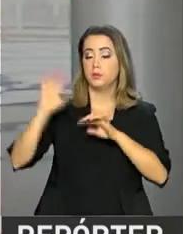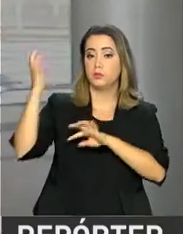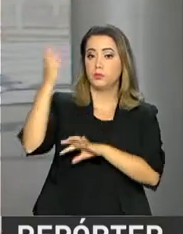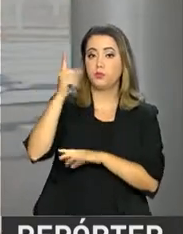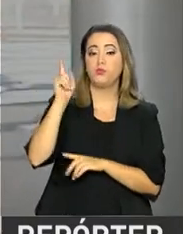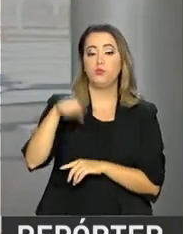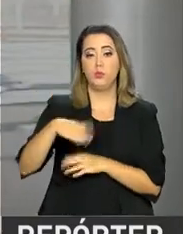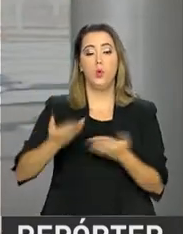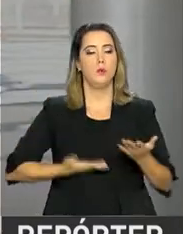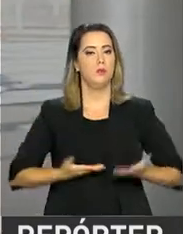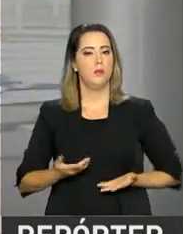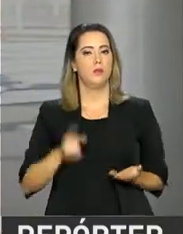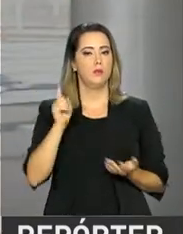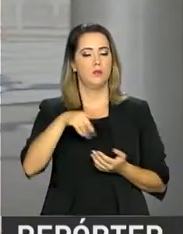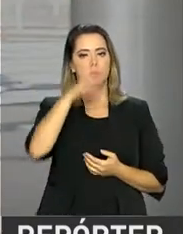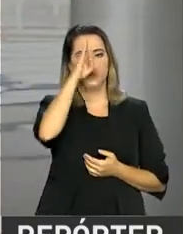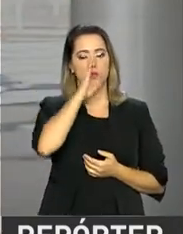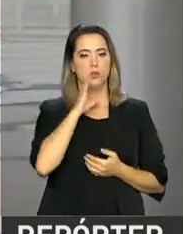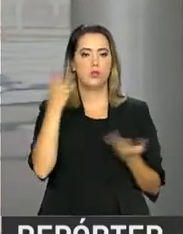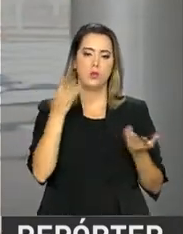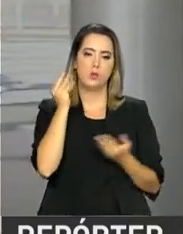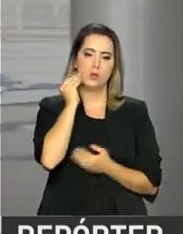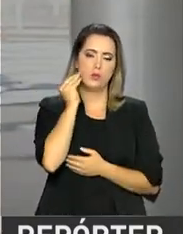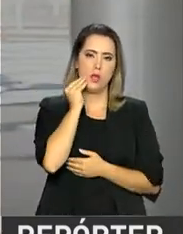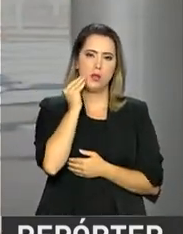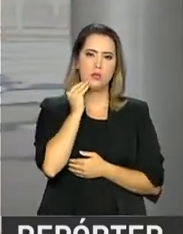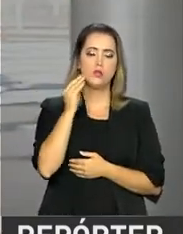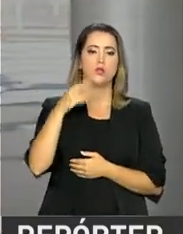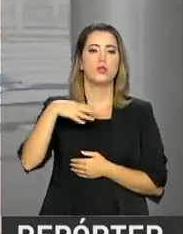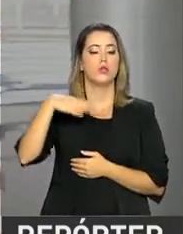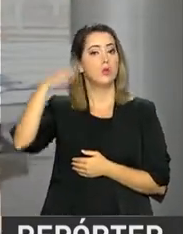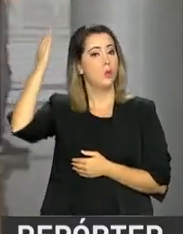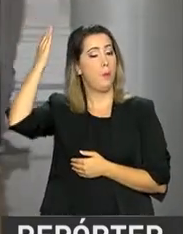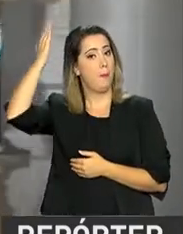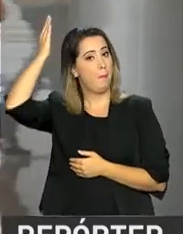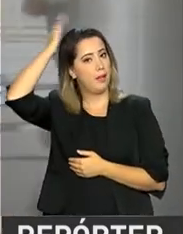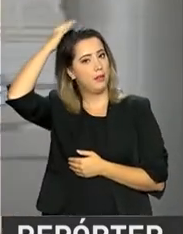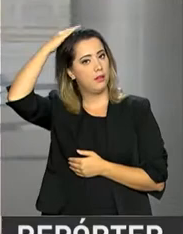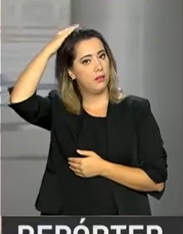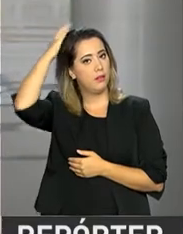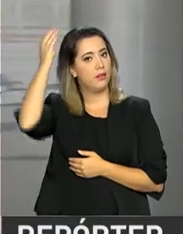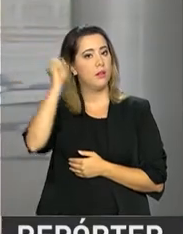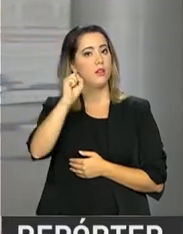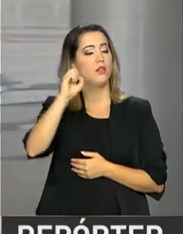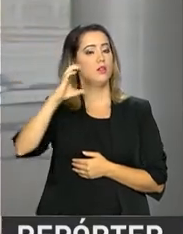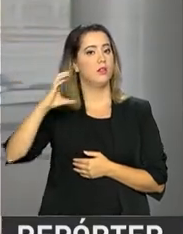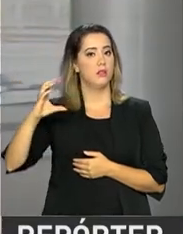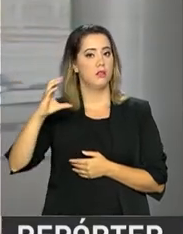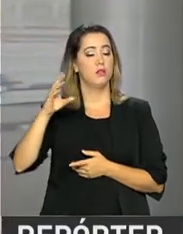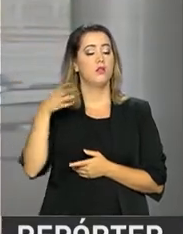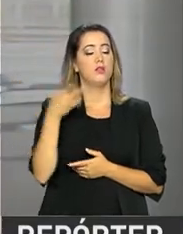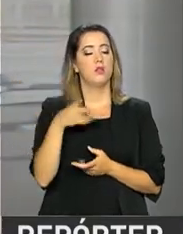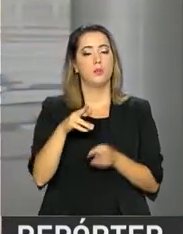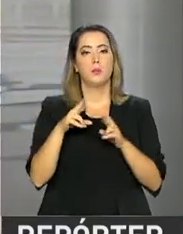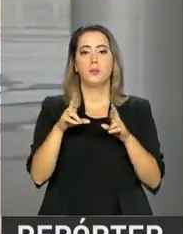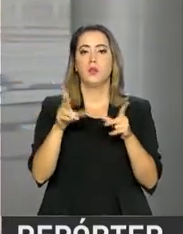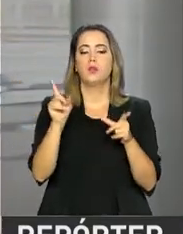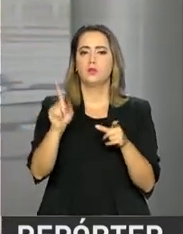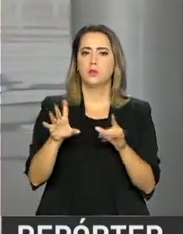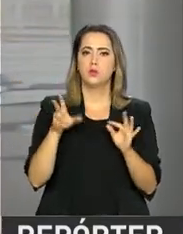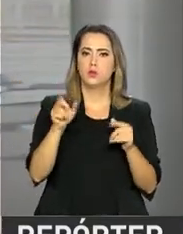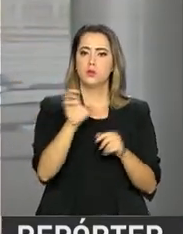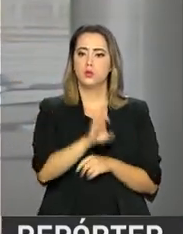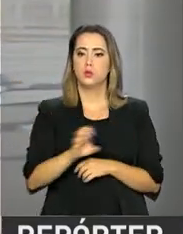e que por enquanto está em fase de teste nos estados do paraná e santa catarina a expectativa é de que todos os